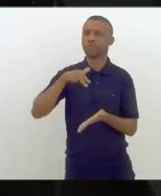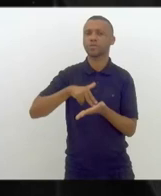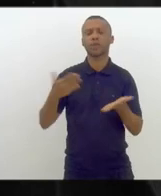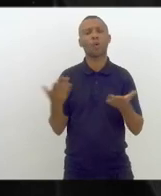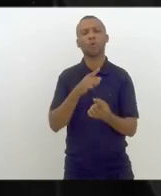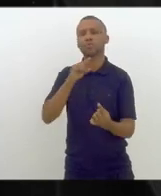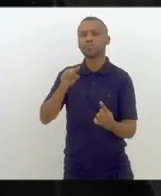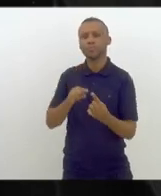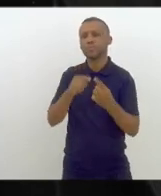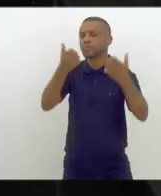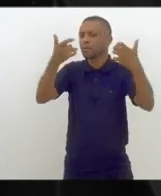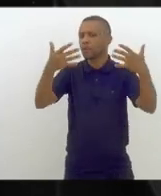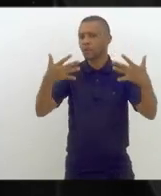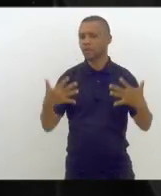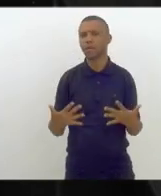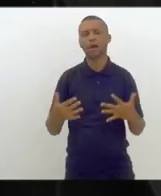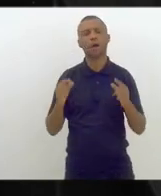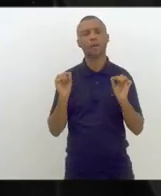para poder